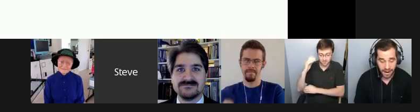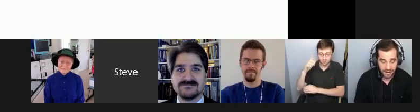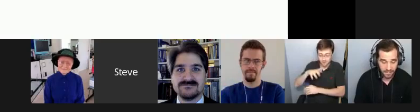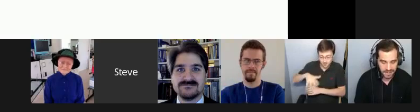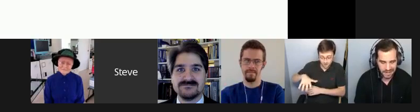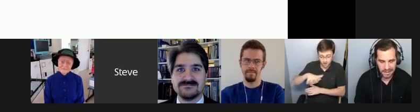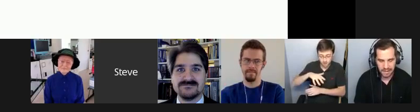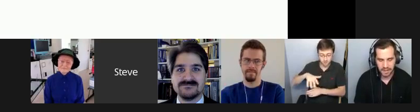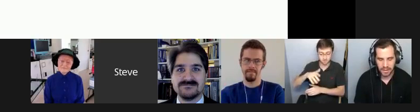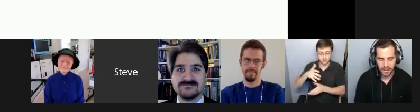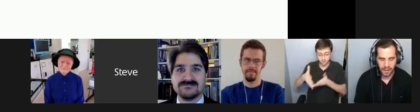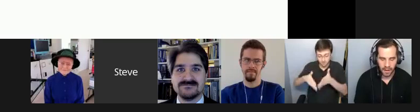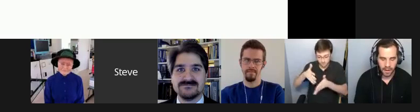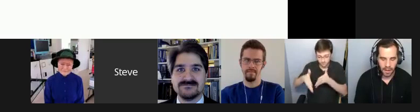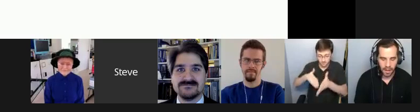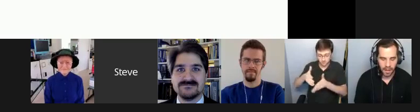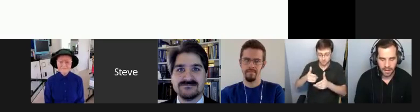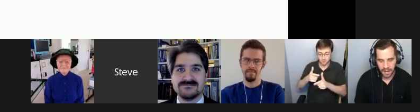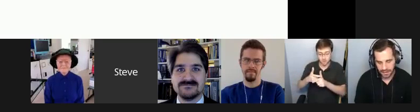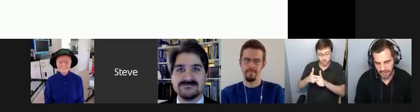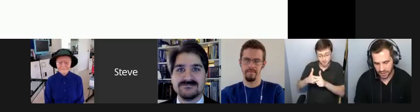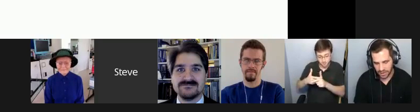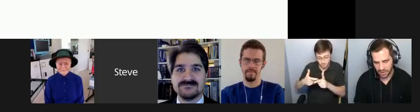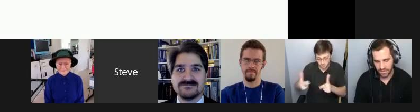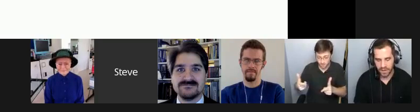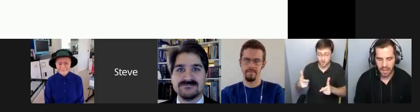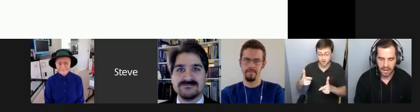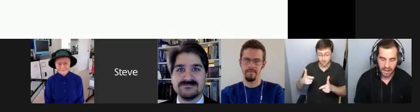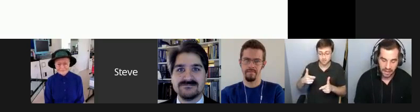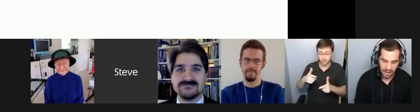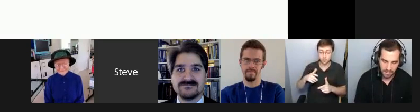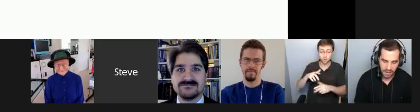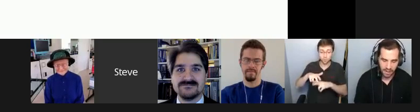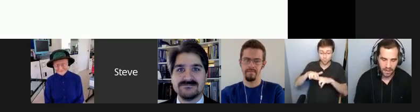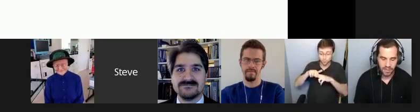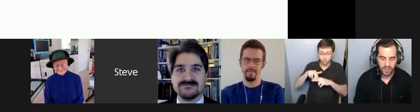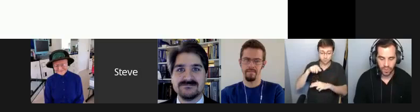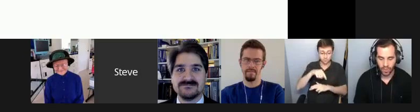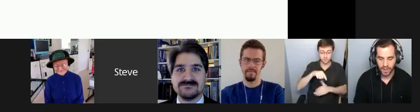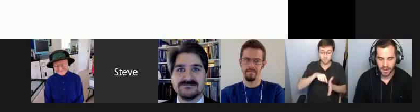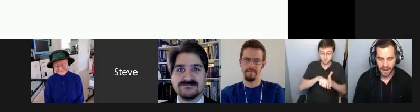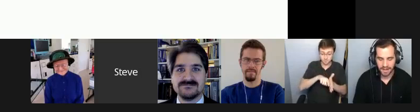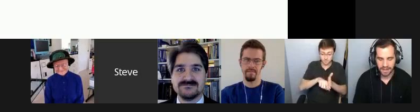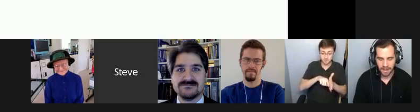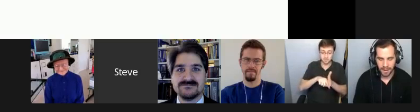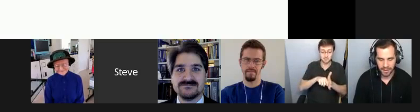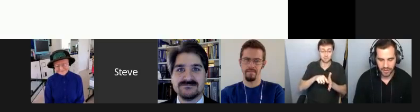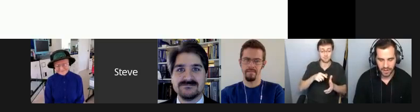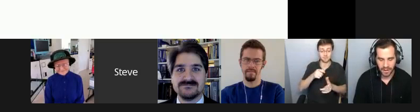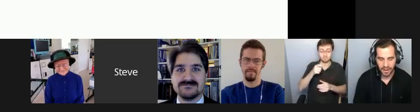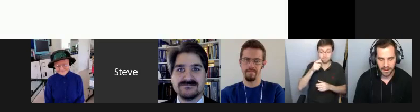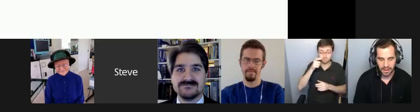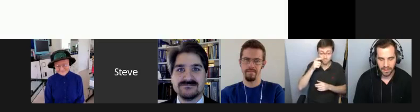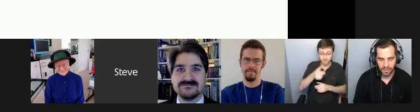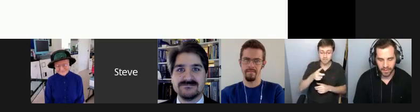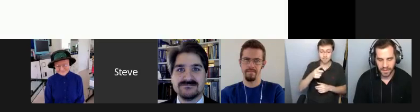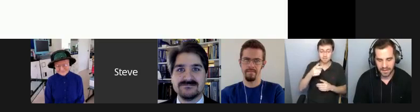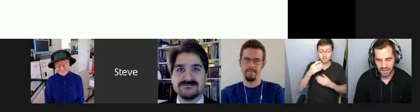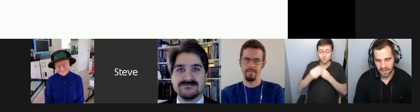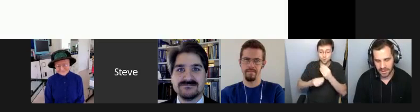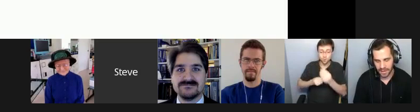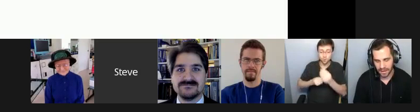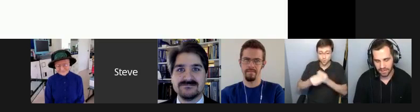necessidade de mais pesquisas na área científica, na área acadêmica, sobre essa temática. Então